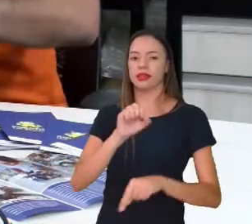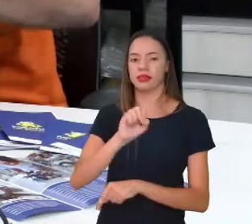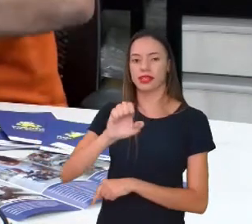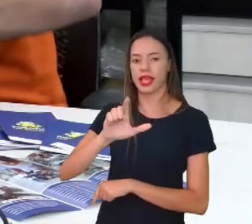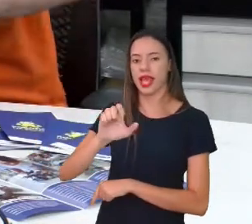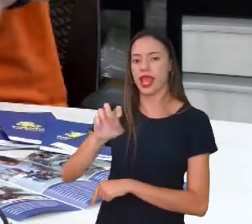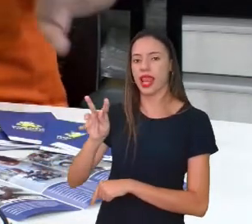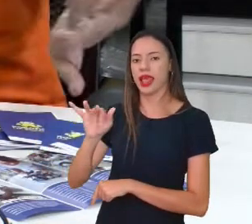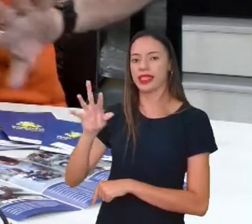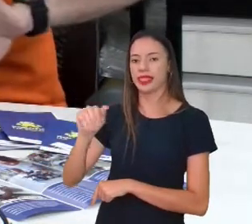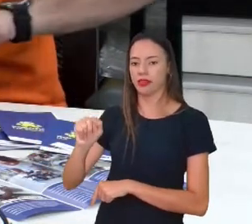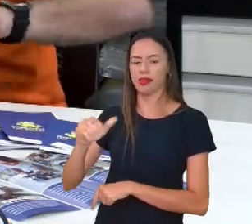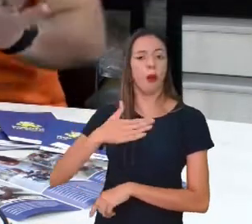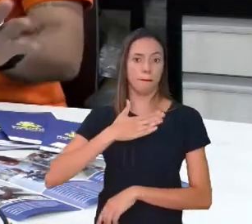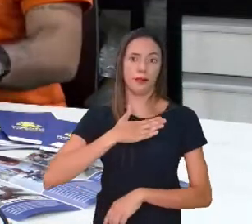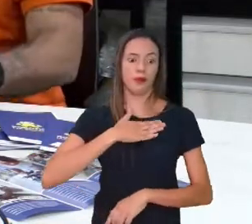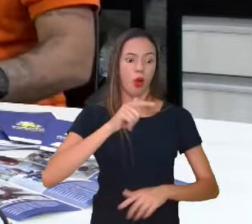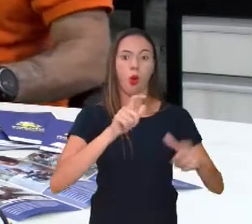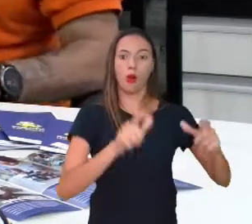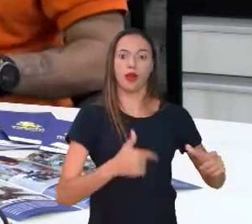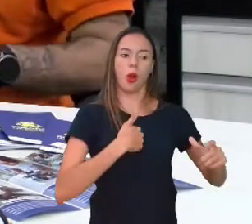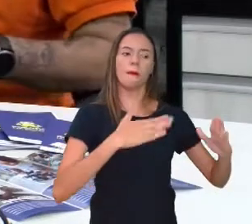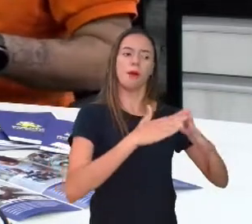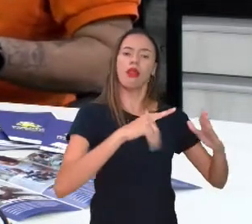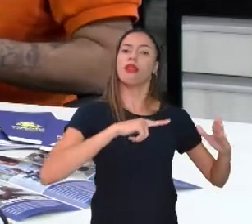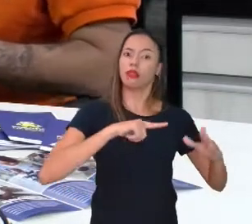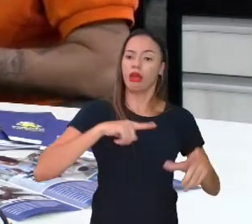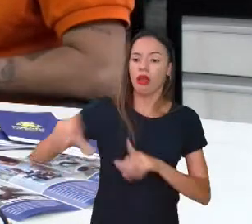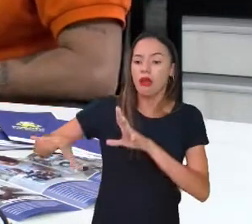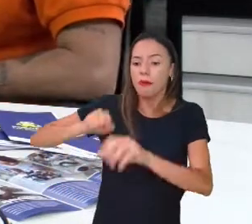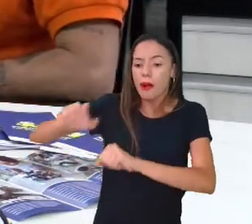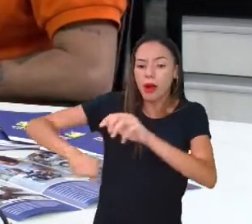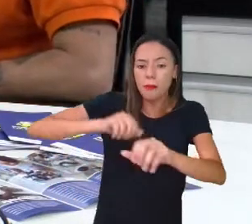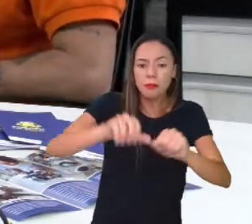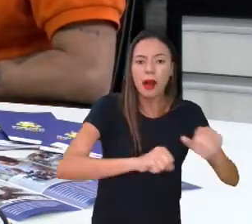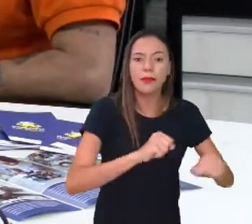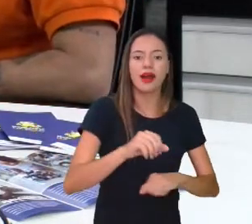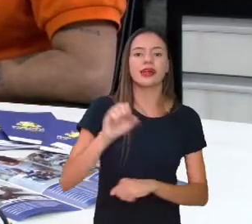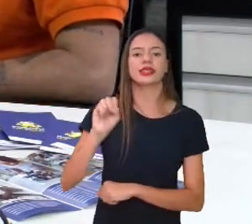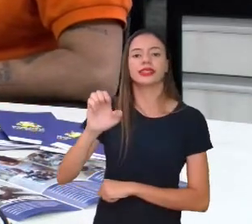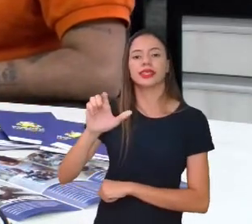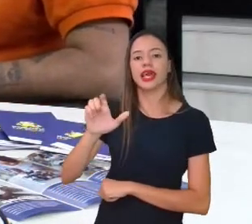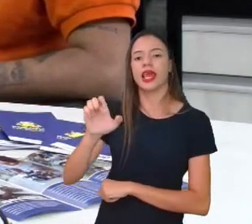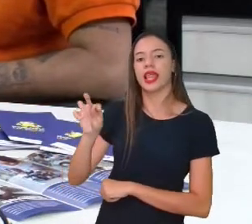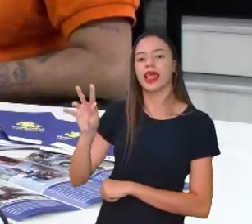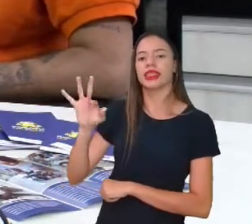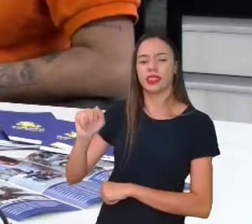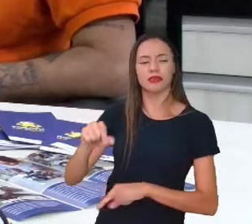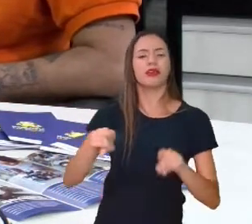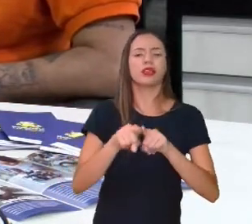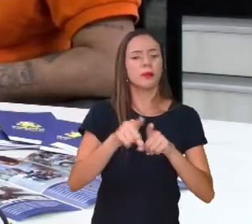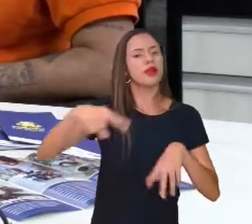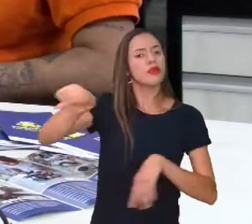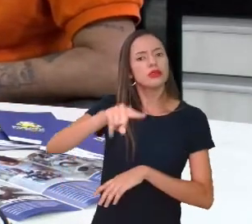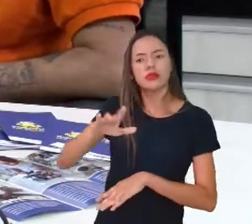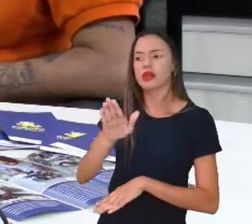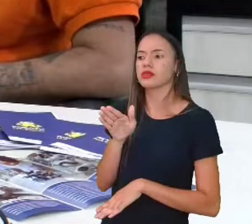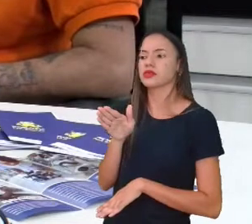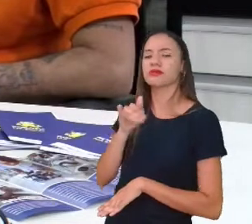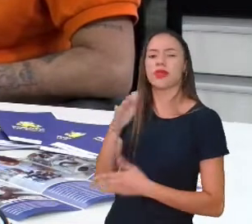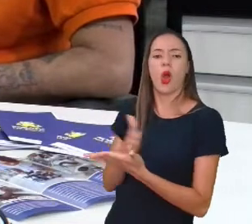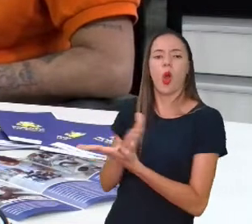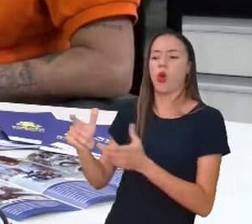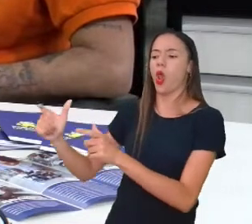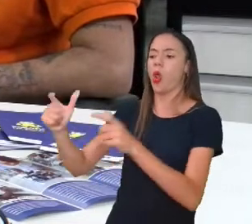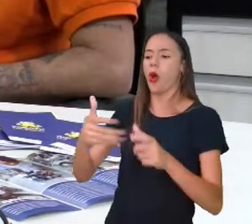já existe a questão da coleta seletiva. E onde você passa, com certeza, nas praças, nos shoppings, em vários lugares públicos, a